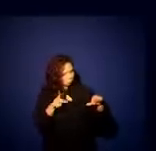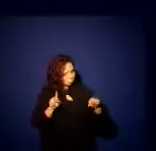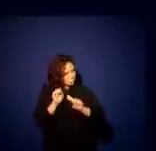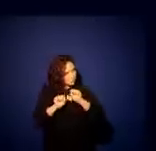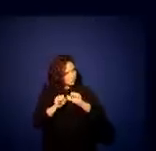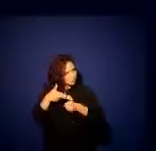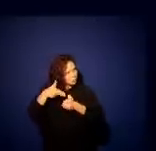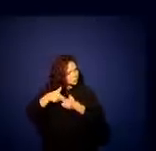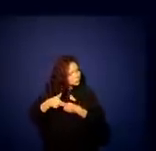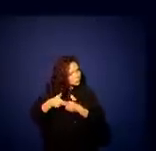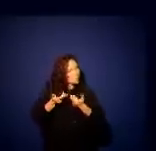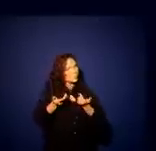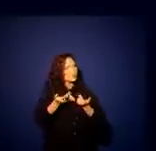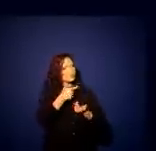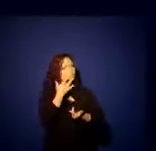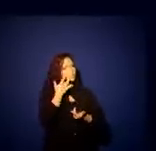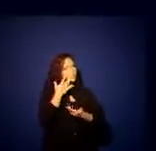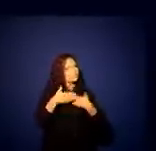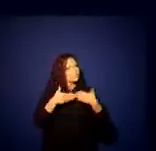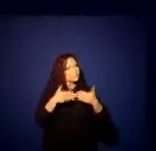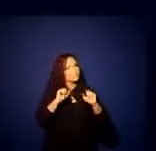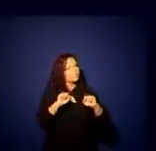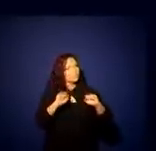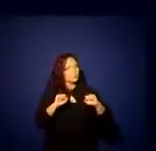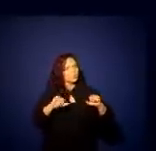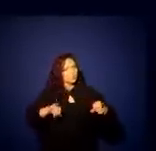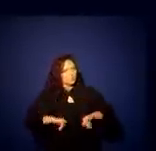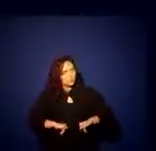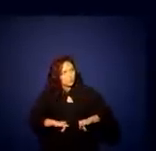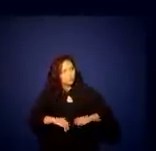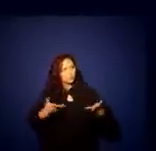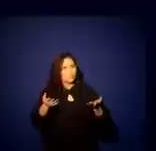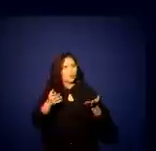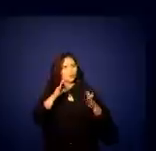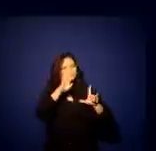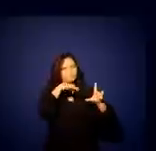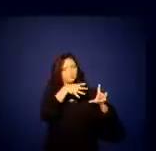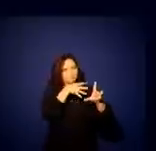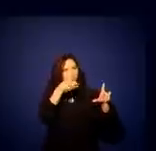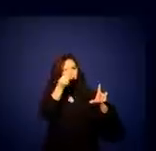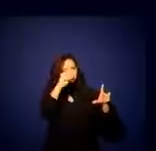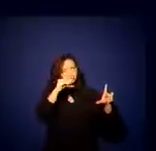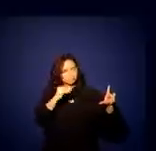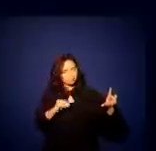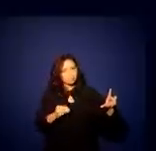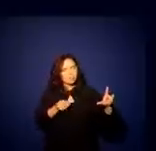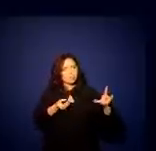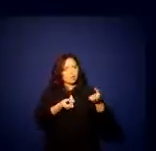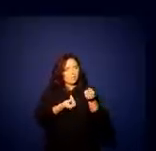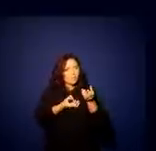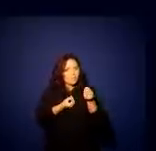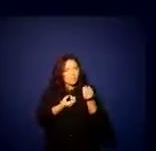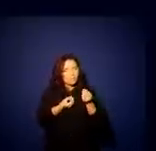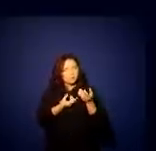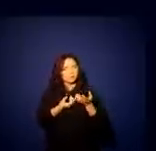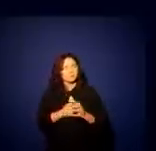de utilities que tem acho que sofrido por tabela e com essas declarações Primeiro só